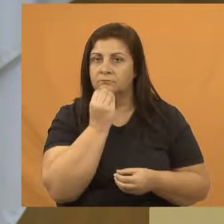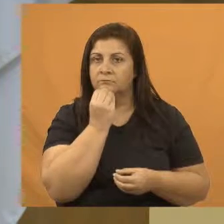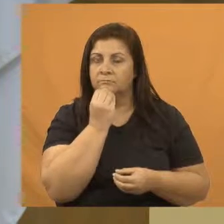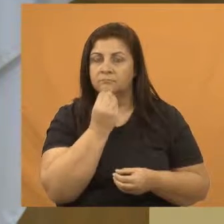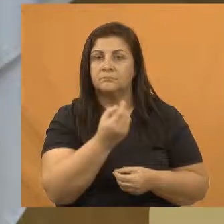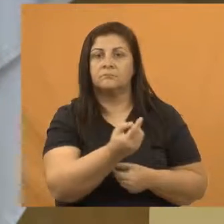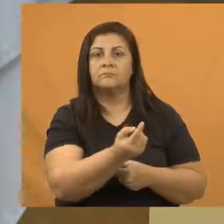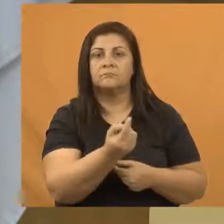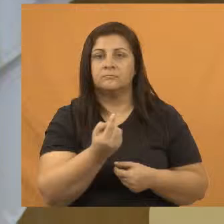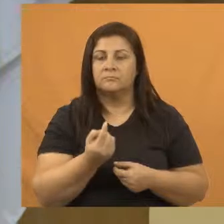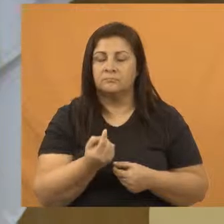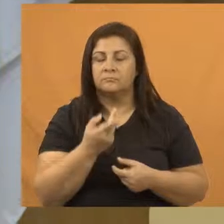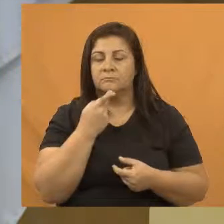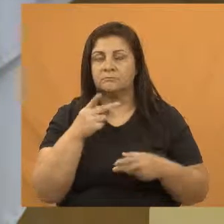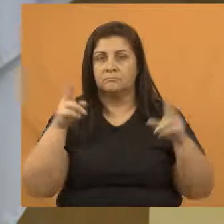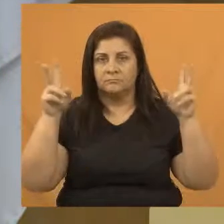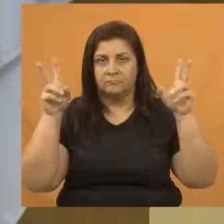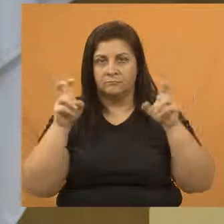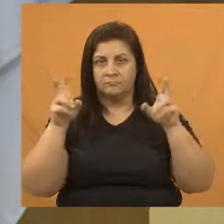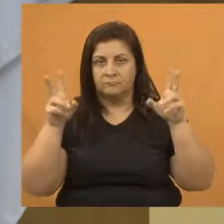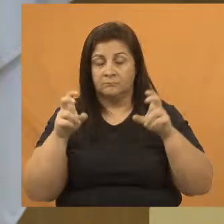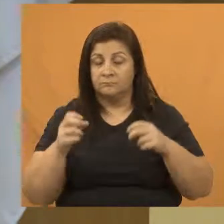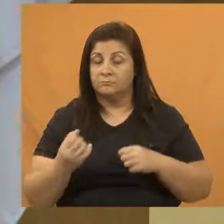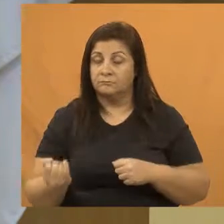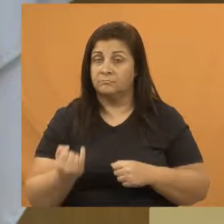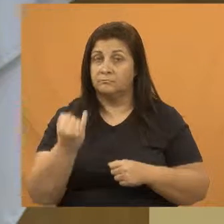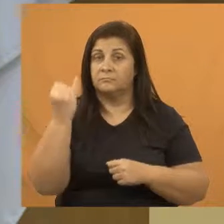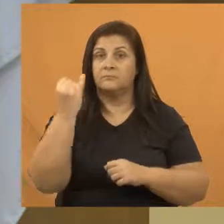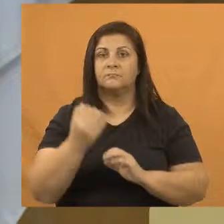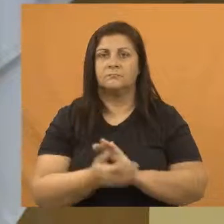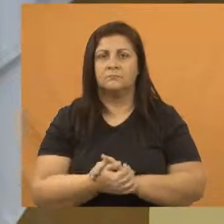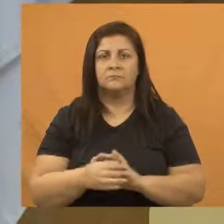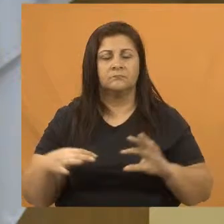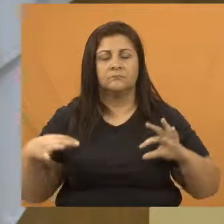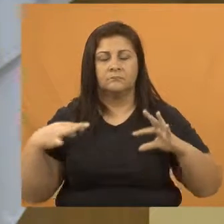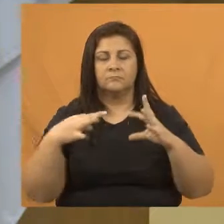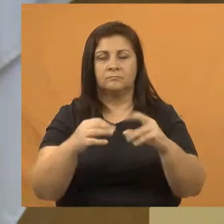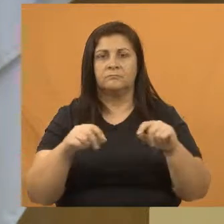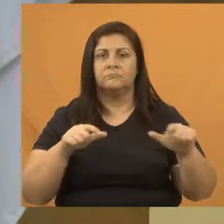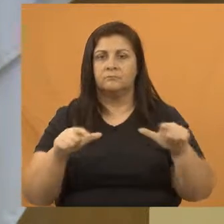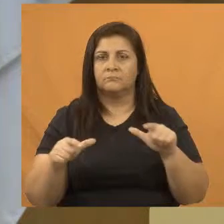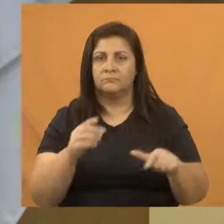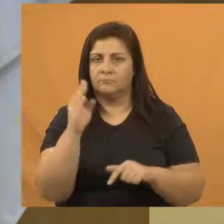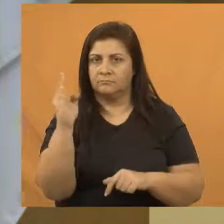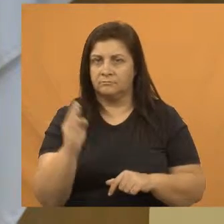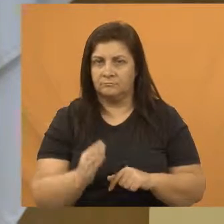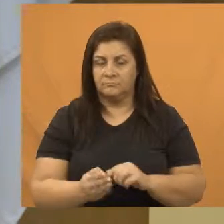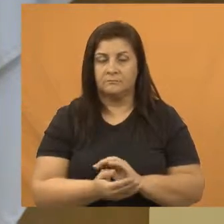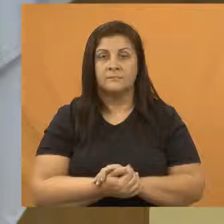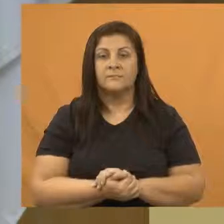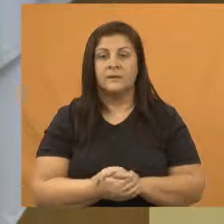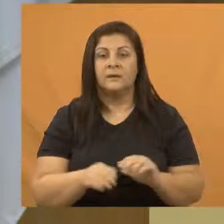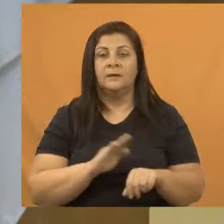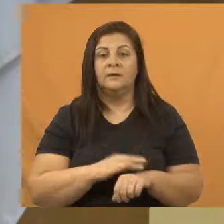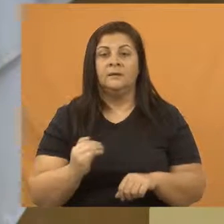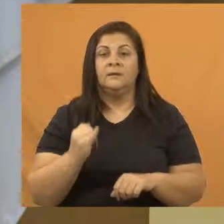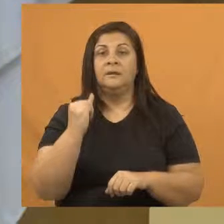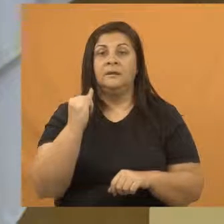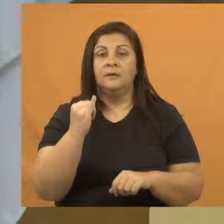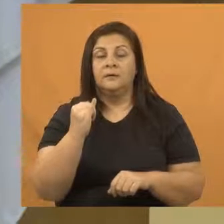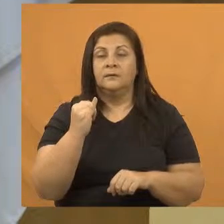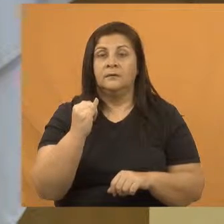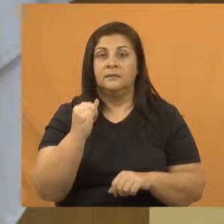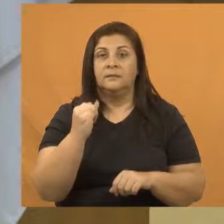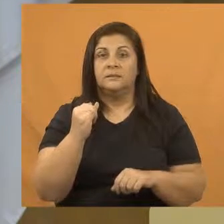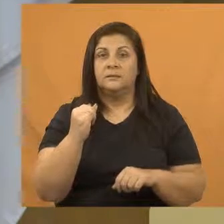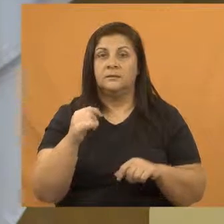aqui um tema que é tão relevante para todos os trabalhadores brasileiros e principalmente para a classe